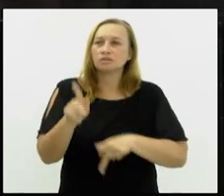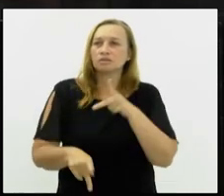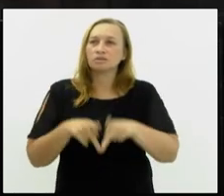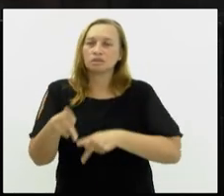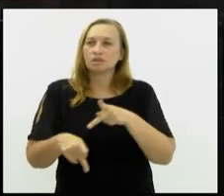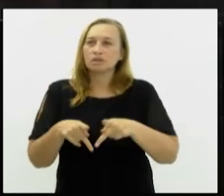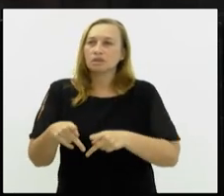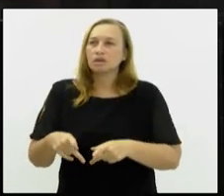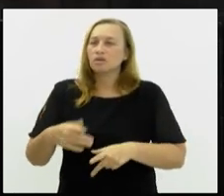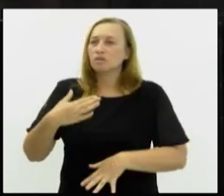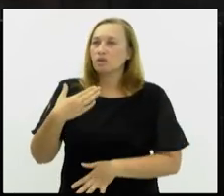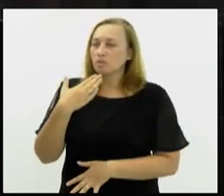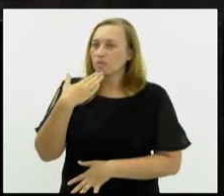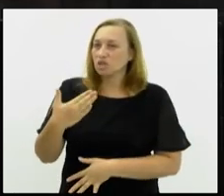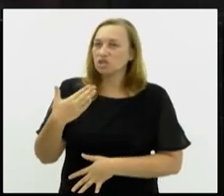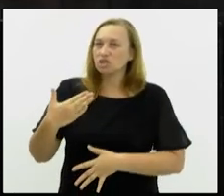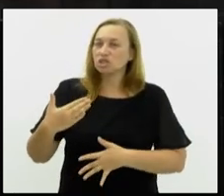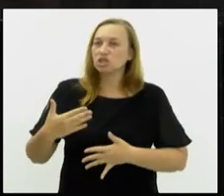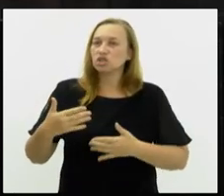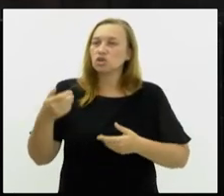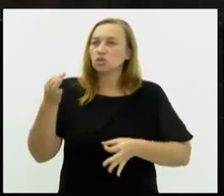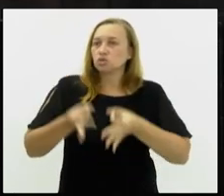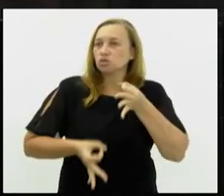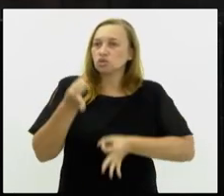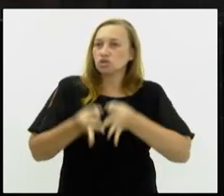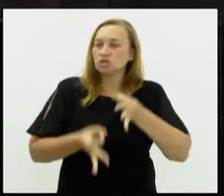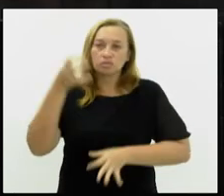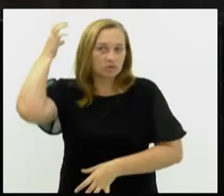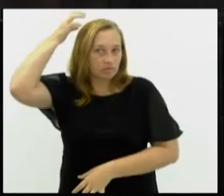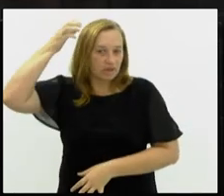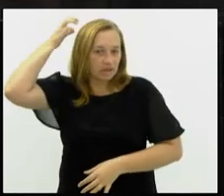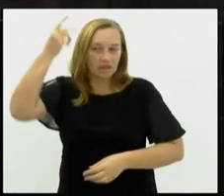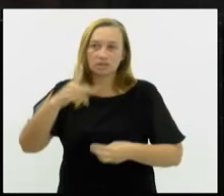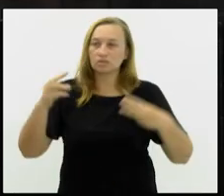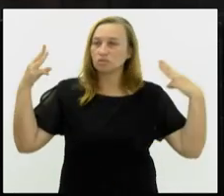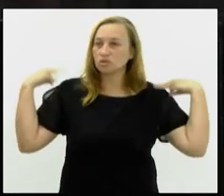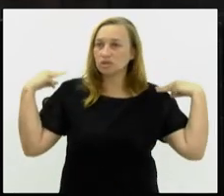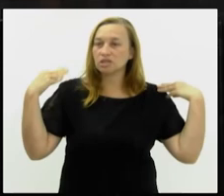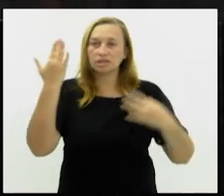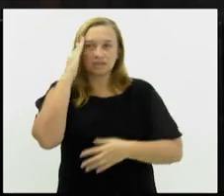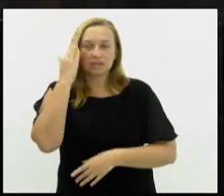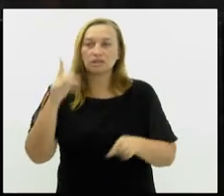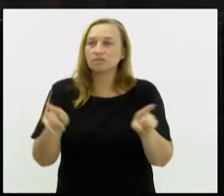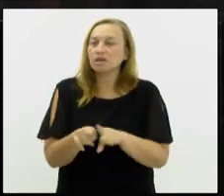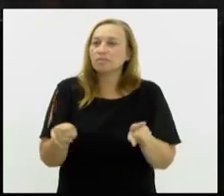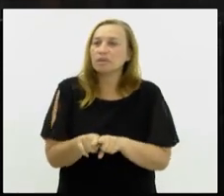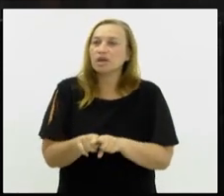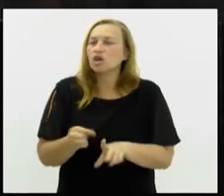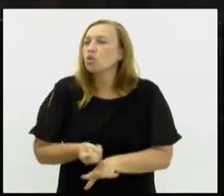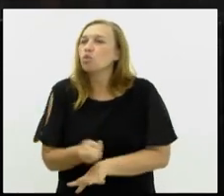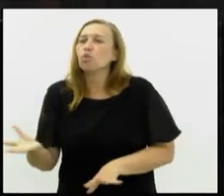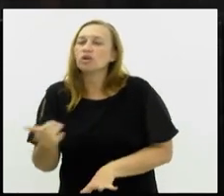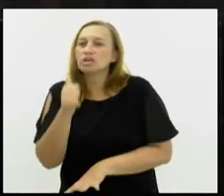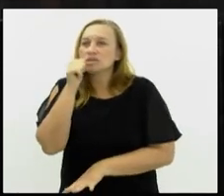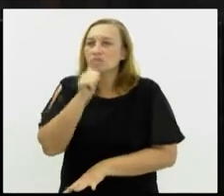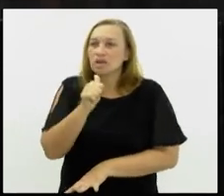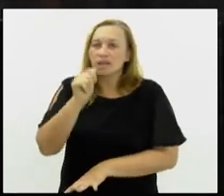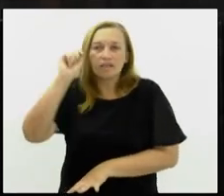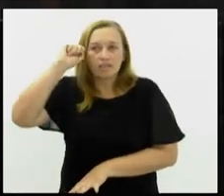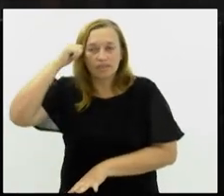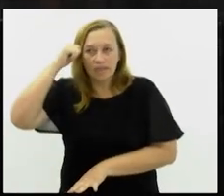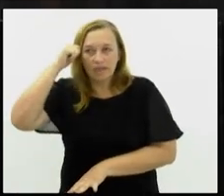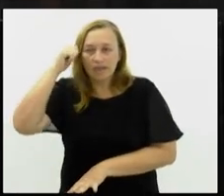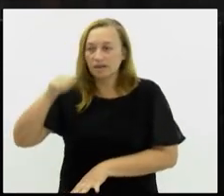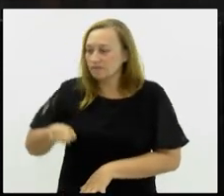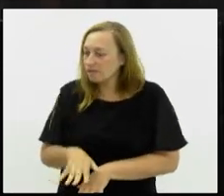venho reivindicar justiça para Marielle Anderson. Entendendo também o quanto que essa mulher negra,